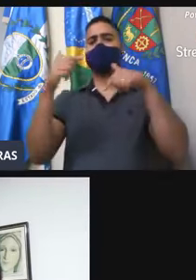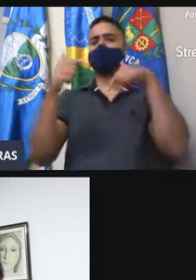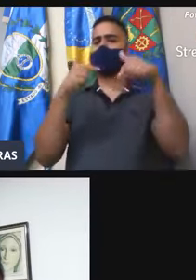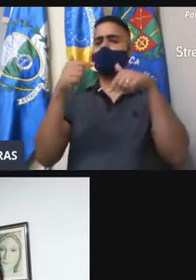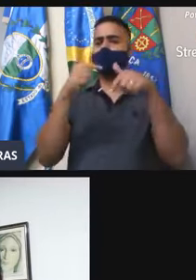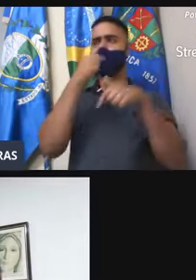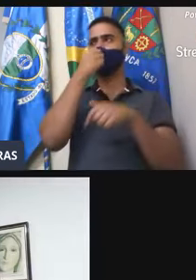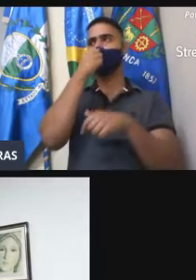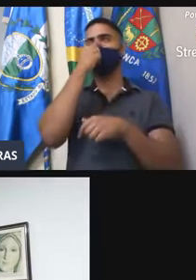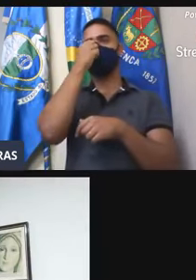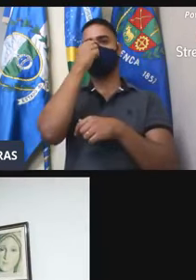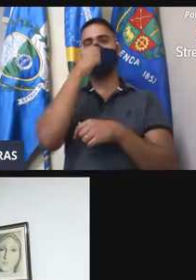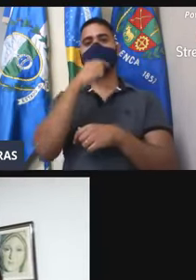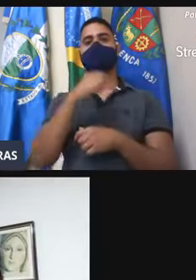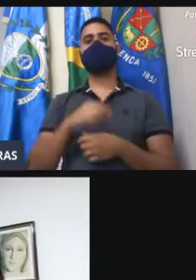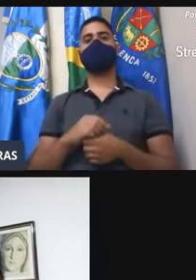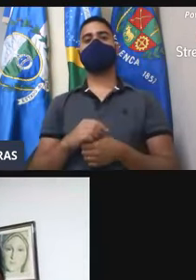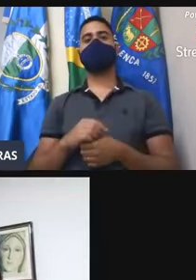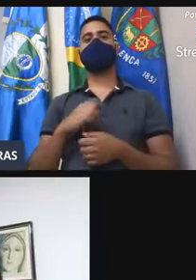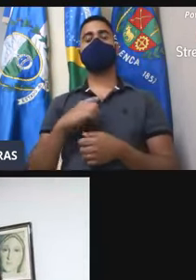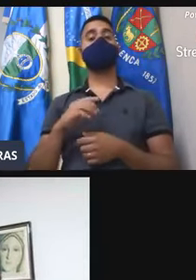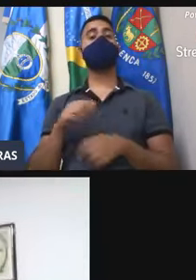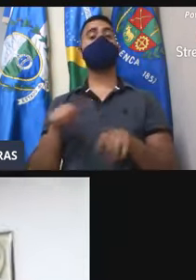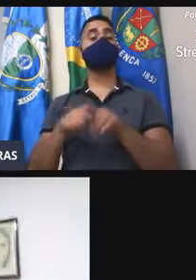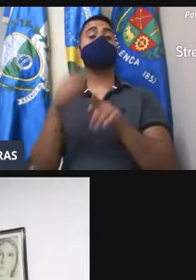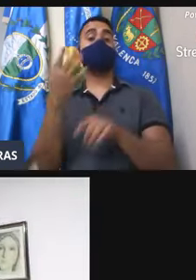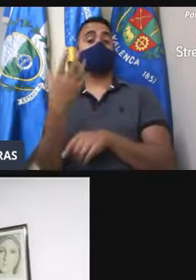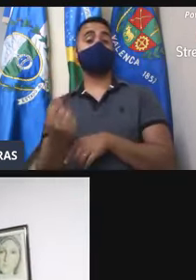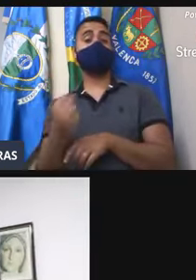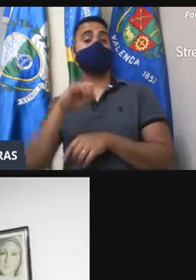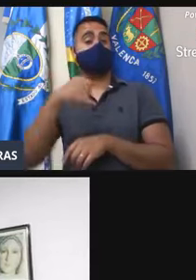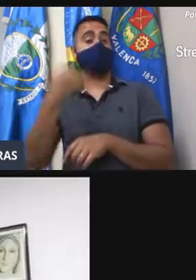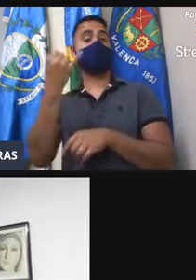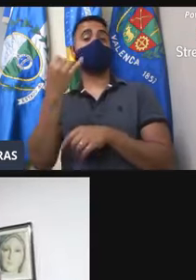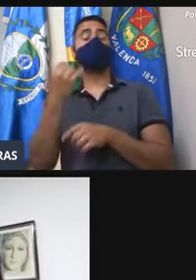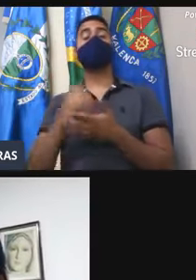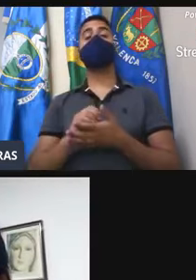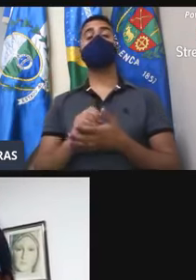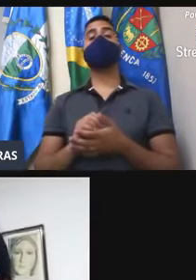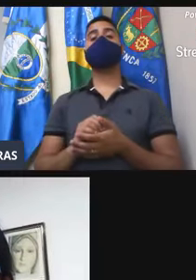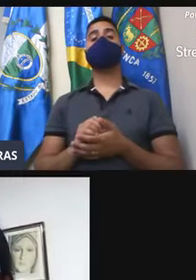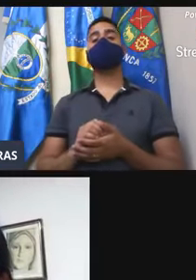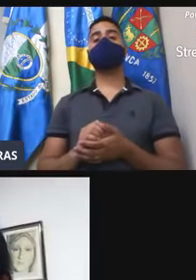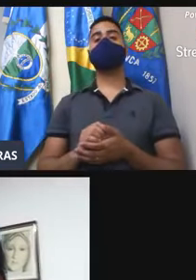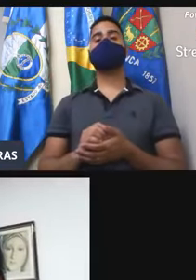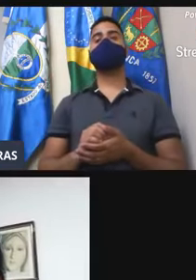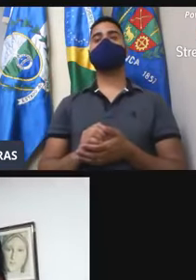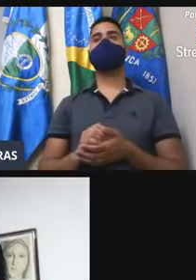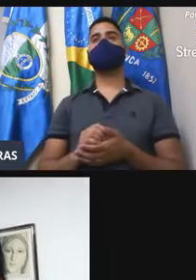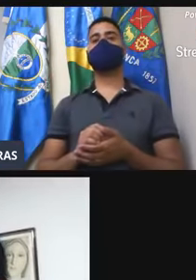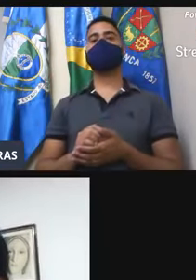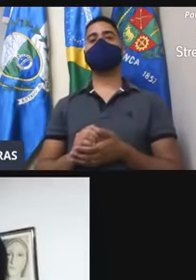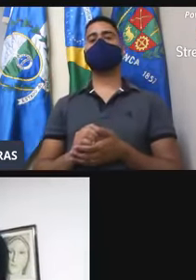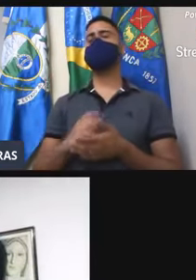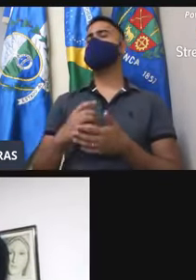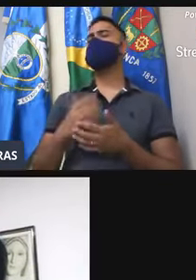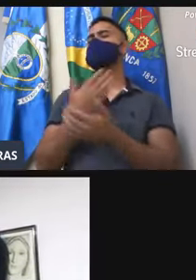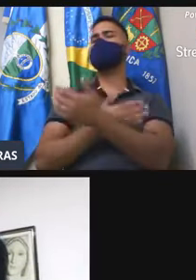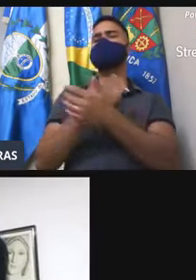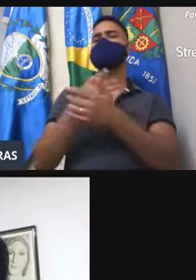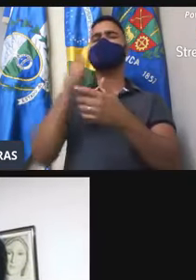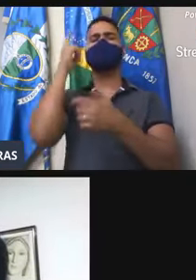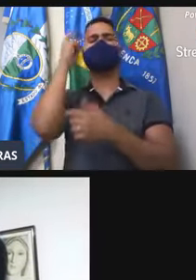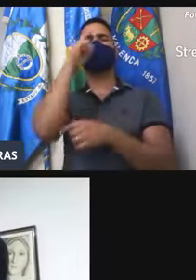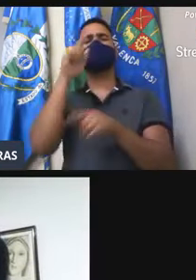estabilidade quanto servidora, você assumir esse desafio de assumir uma pasta que ela é muito delicada, que é a pasta